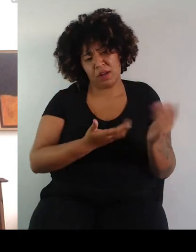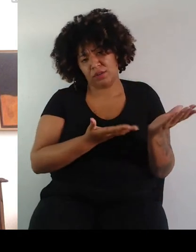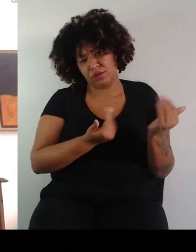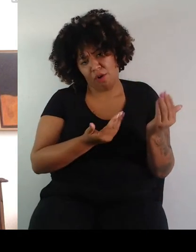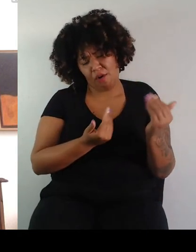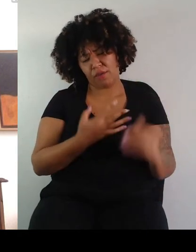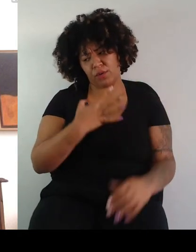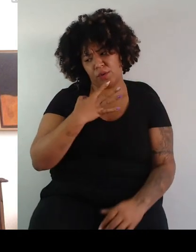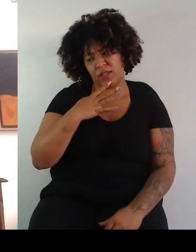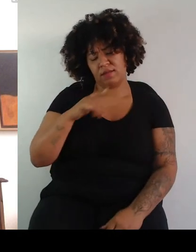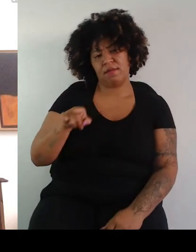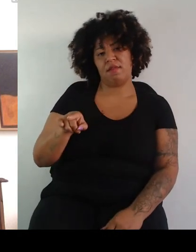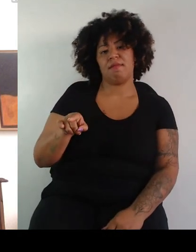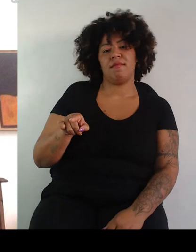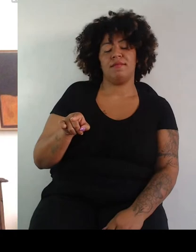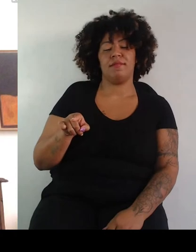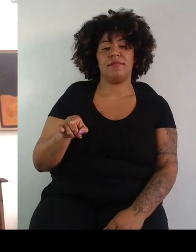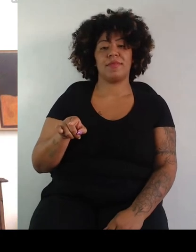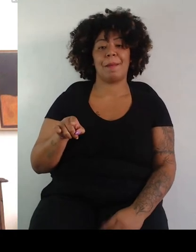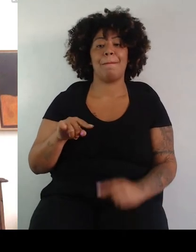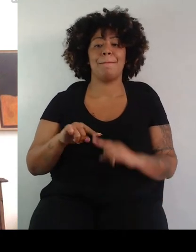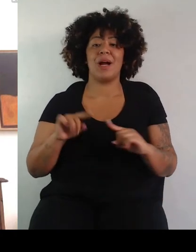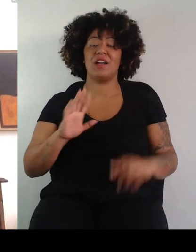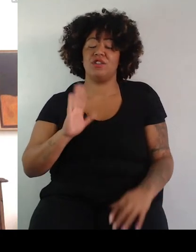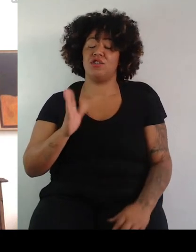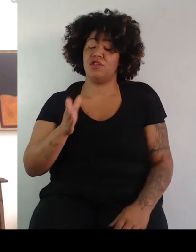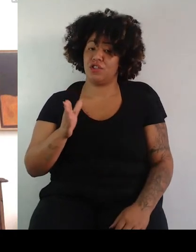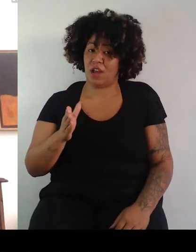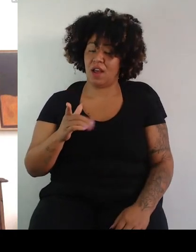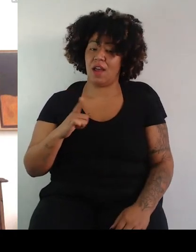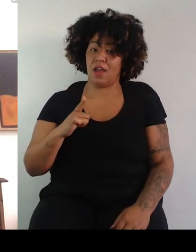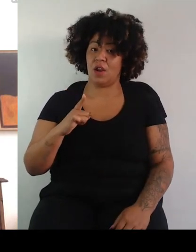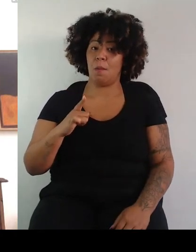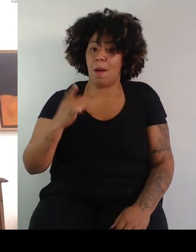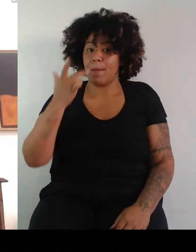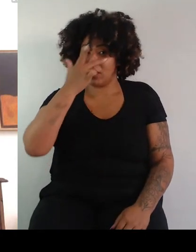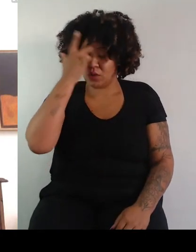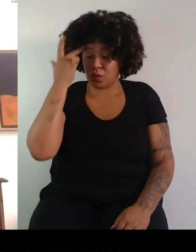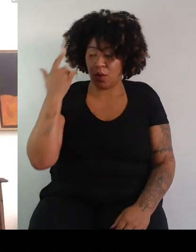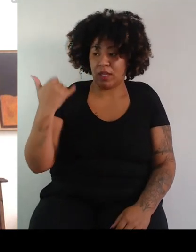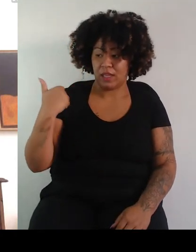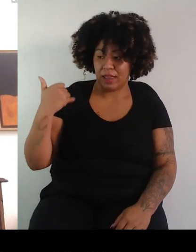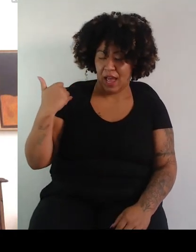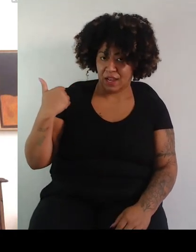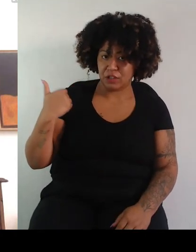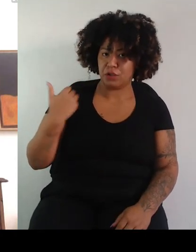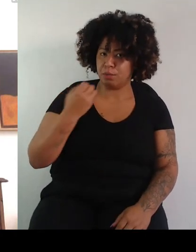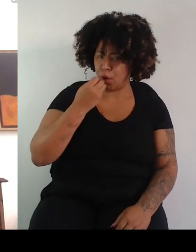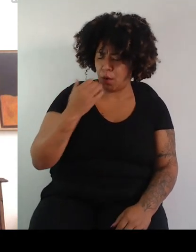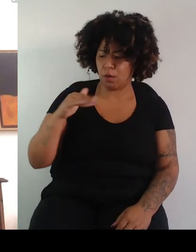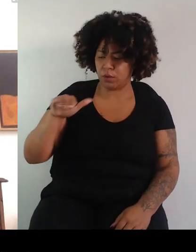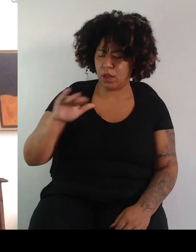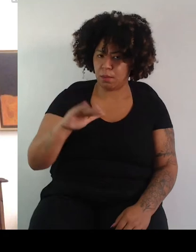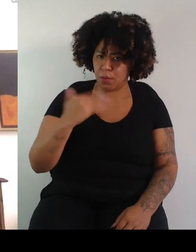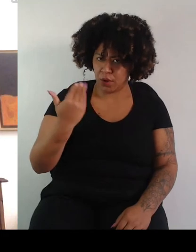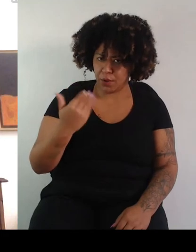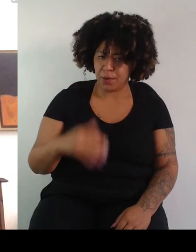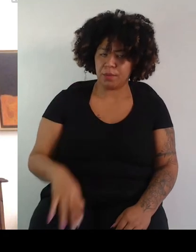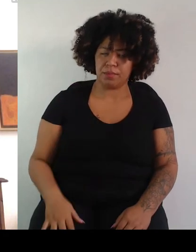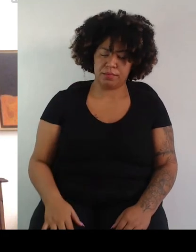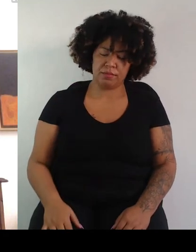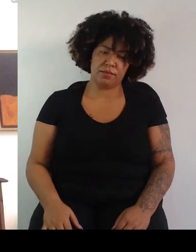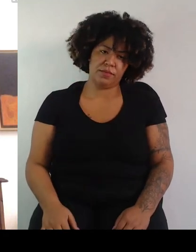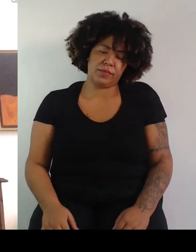mas eu já era uma pessoa de meia idade quando ele morreu eu teria